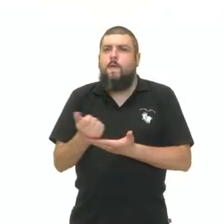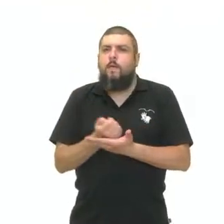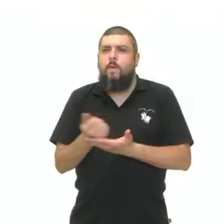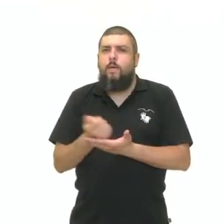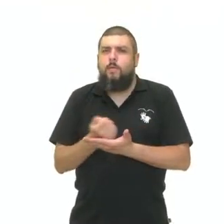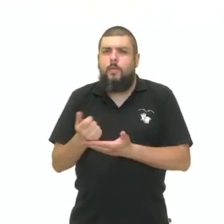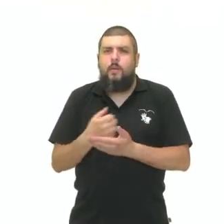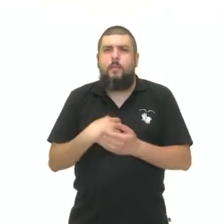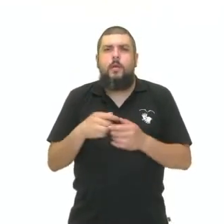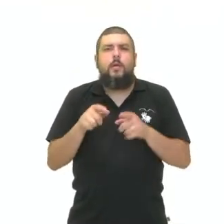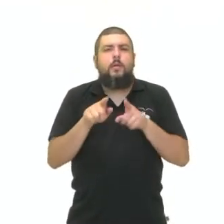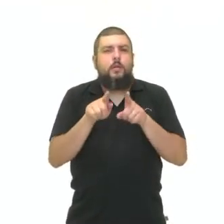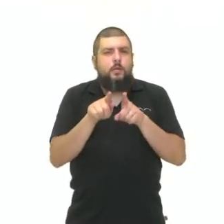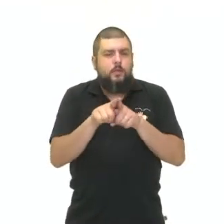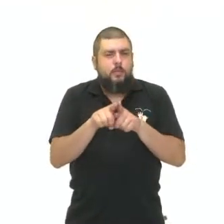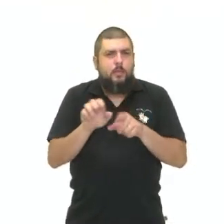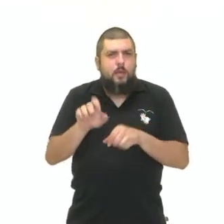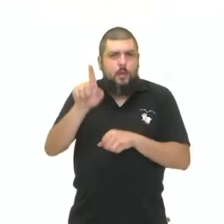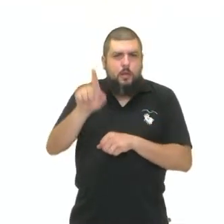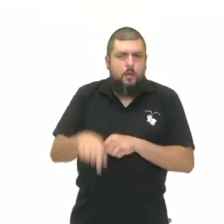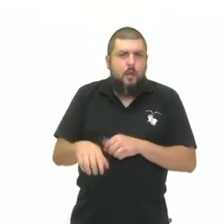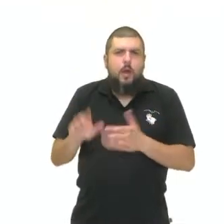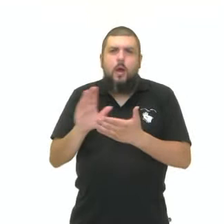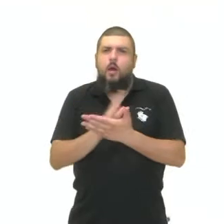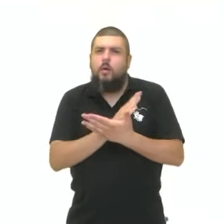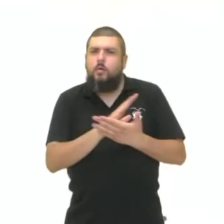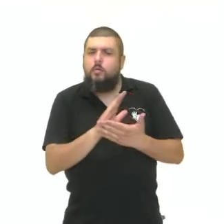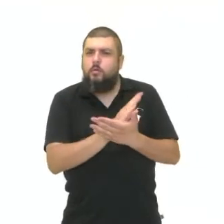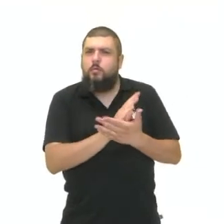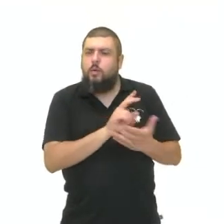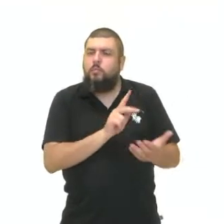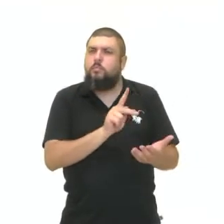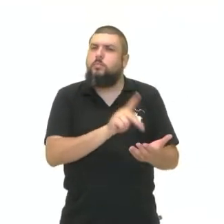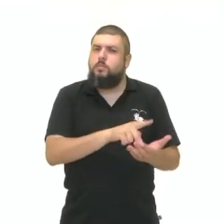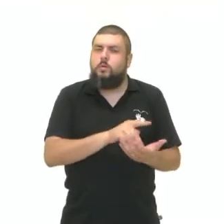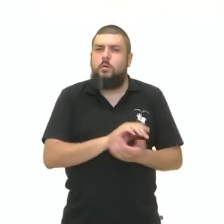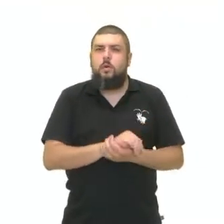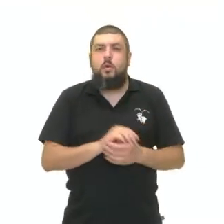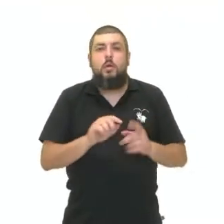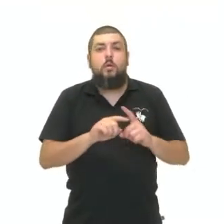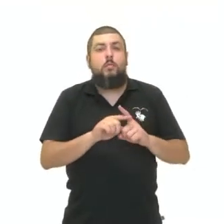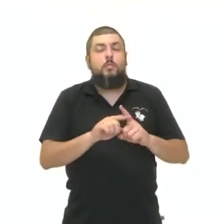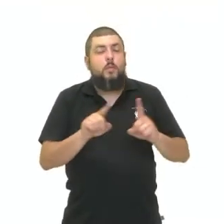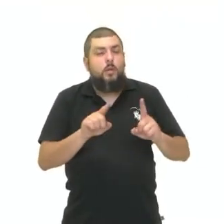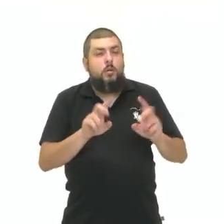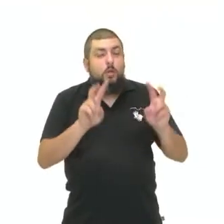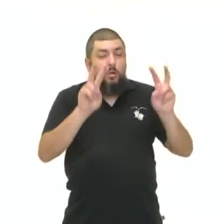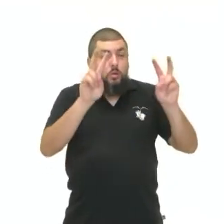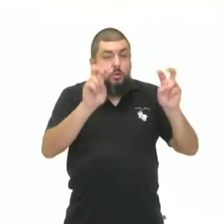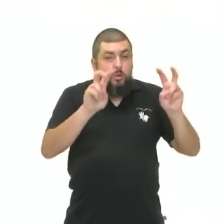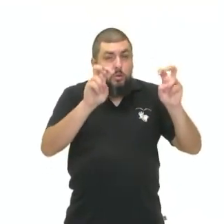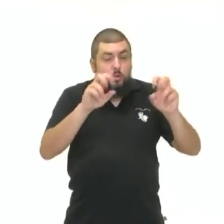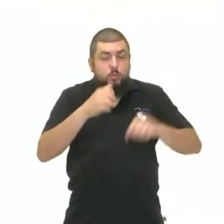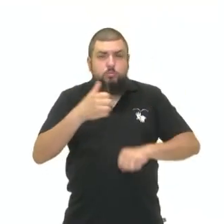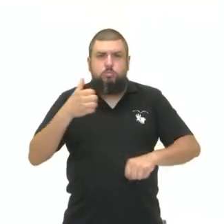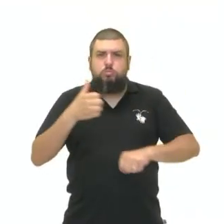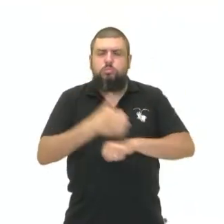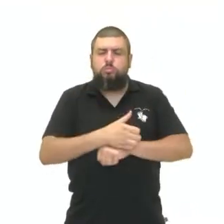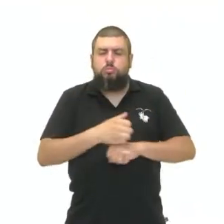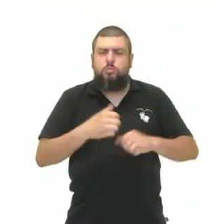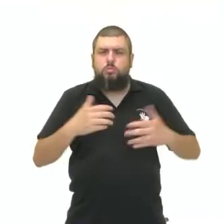que são baseadas em fatos verdadeiros. Porém, os títulos exagerados ou sensacionalistas,